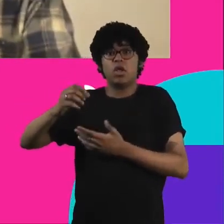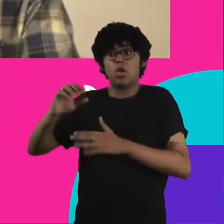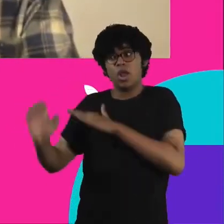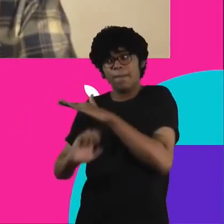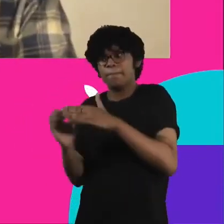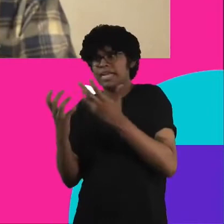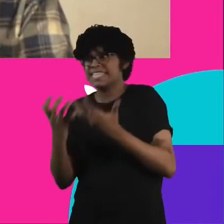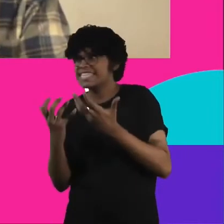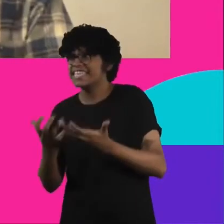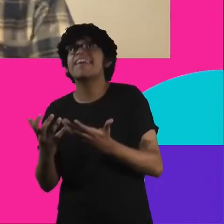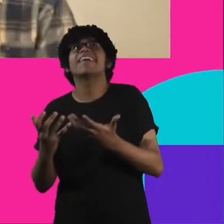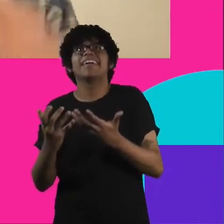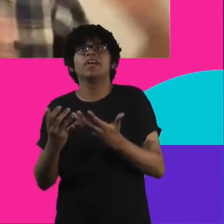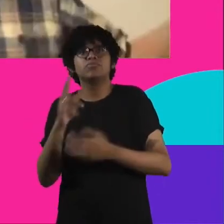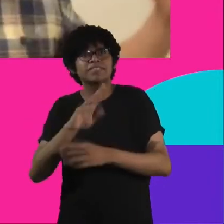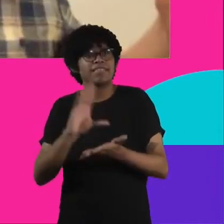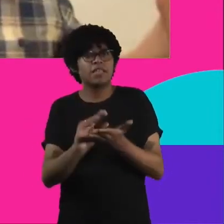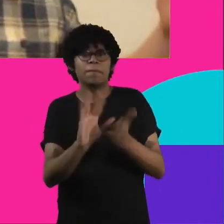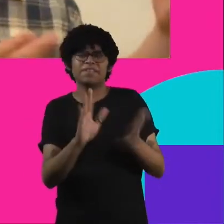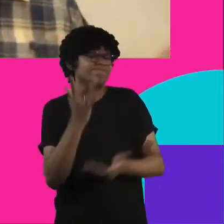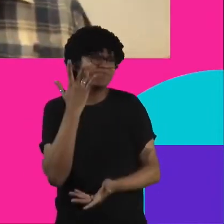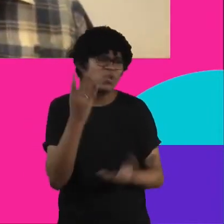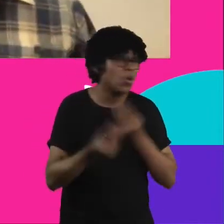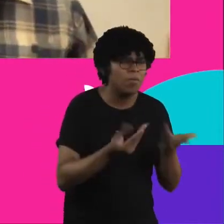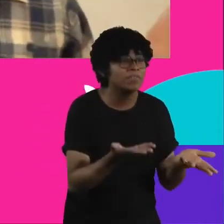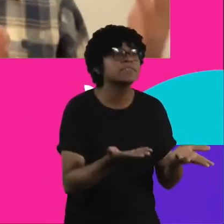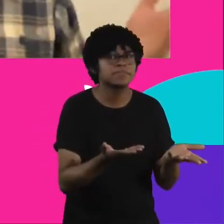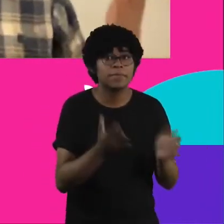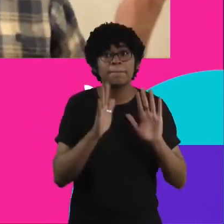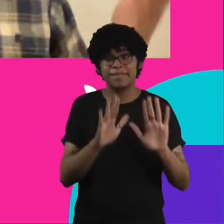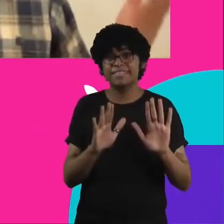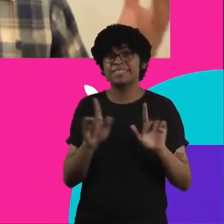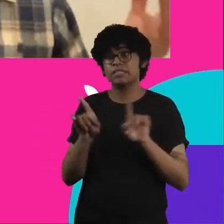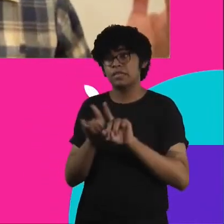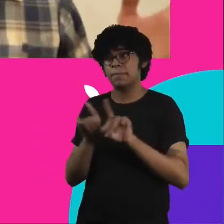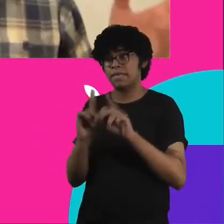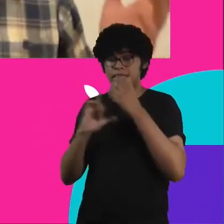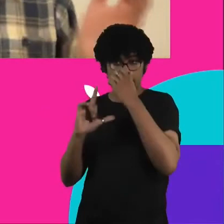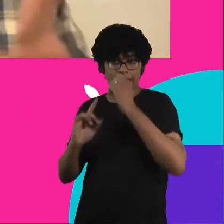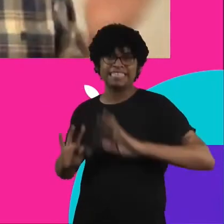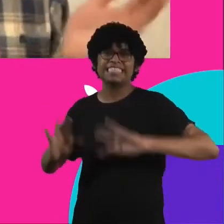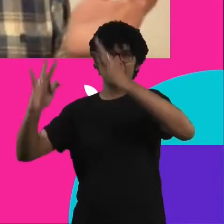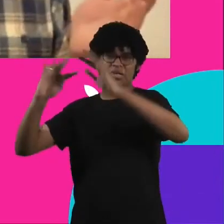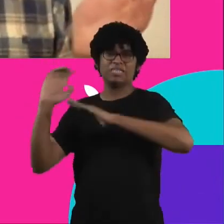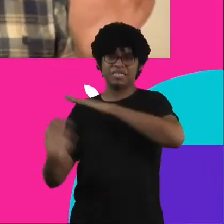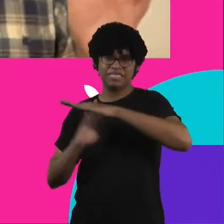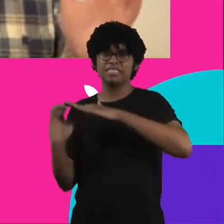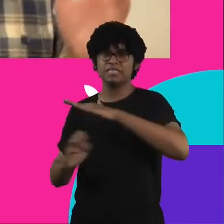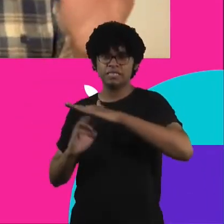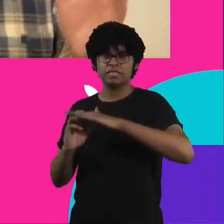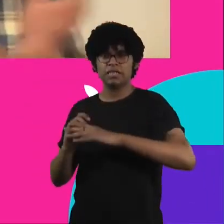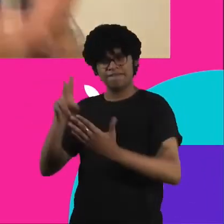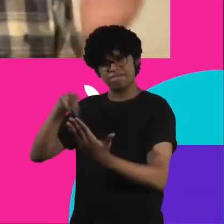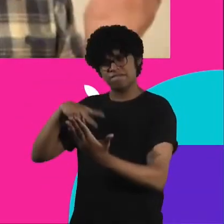cada vez mais organizações que querem usar os dados e não sabem como. E, ao mesmo tempo, temos várias empresas de